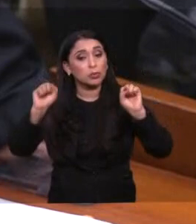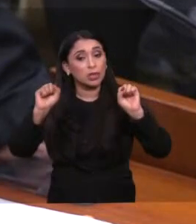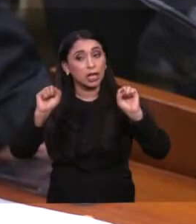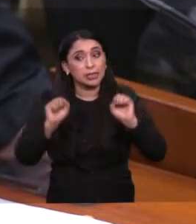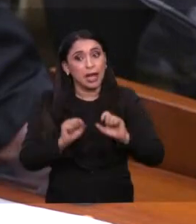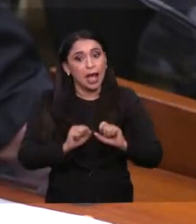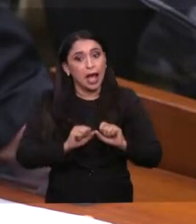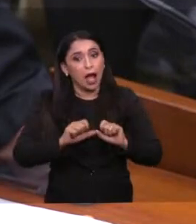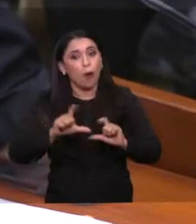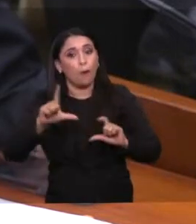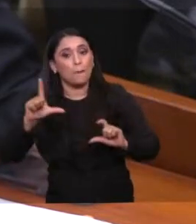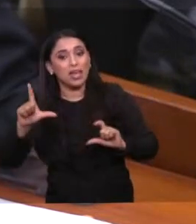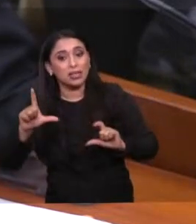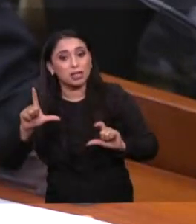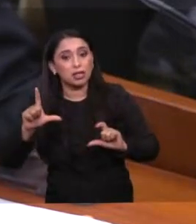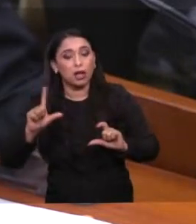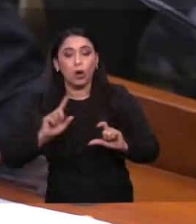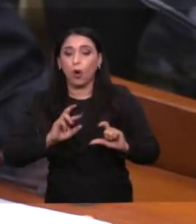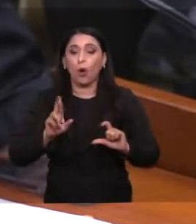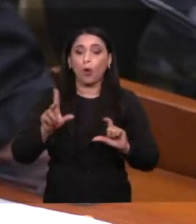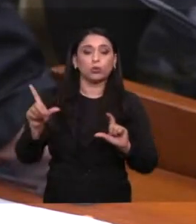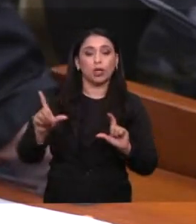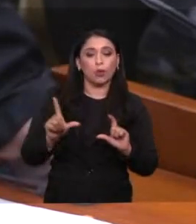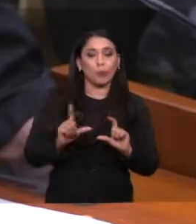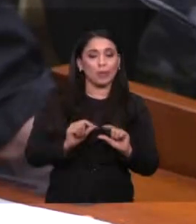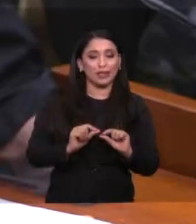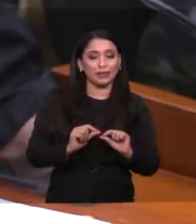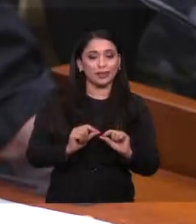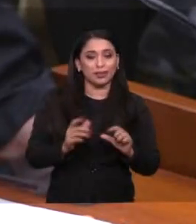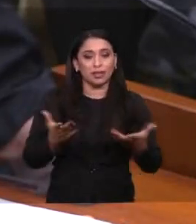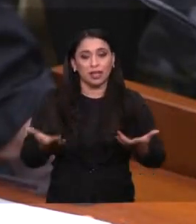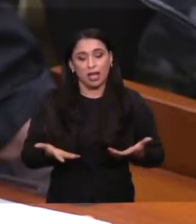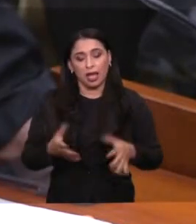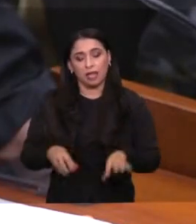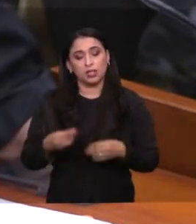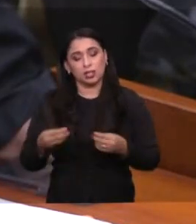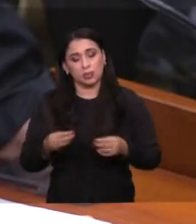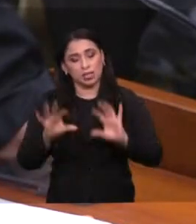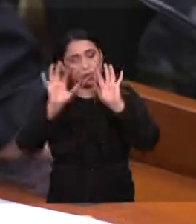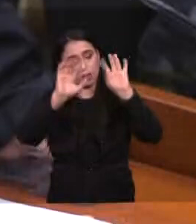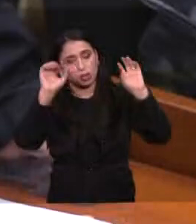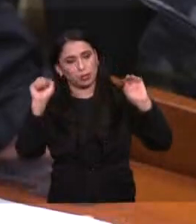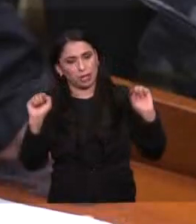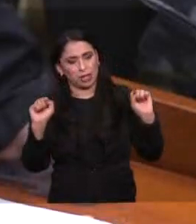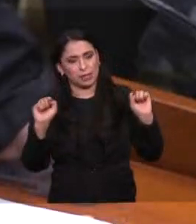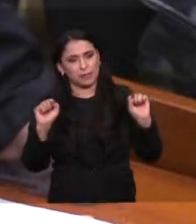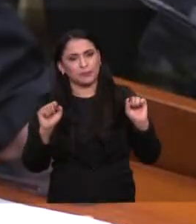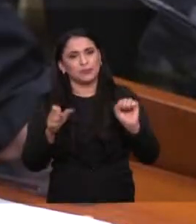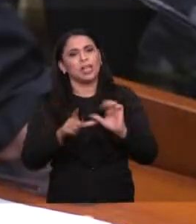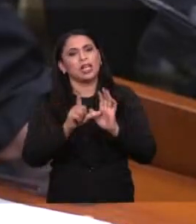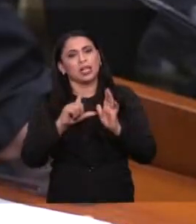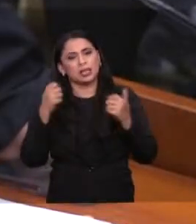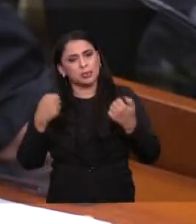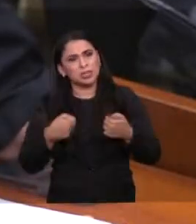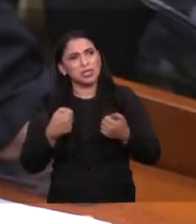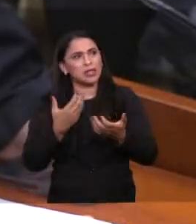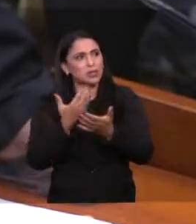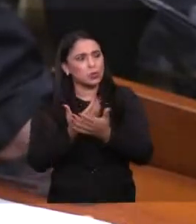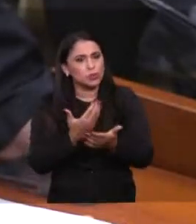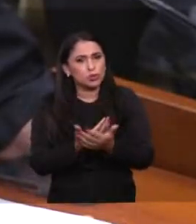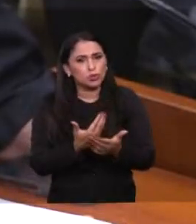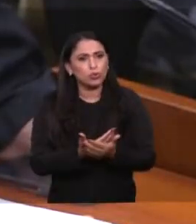brasileiros? Primeiro ponto, ministro Fux, não se sabe, porque devia ter havido um estudo prévio de